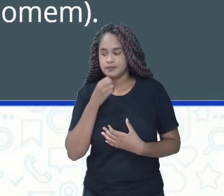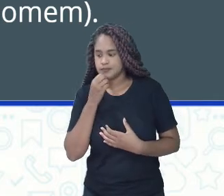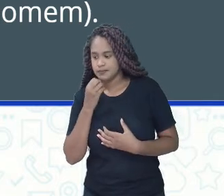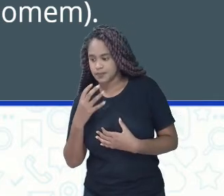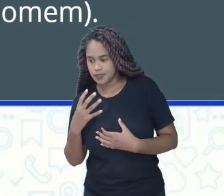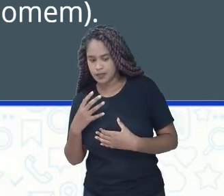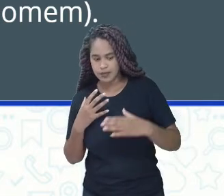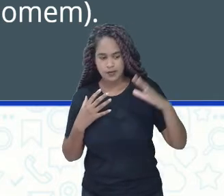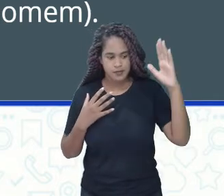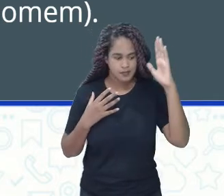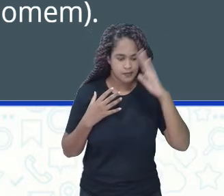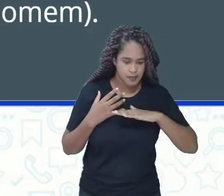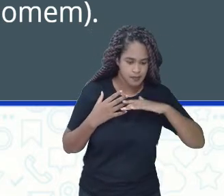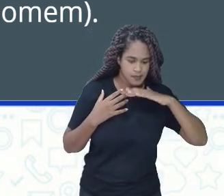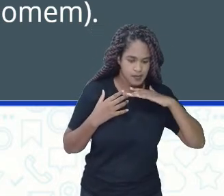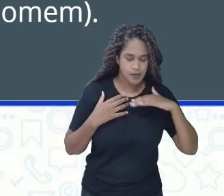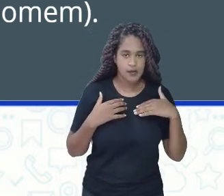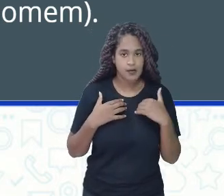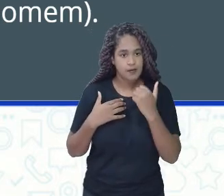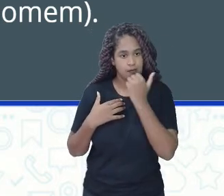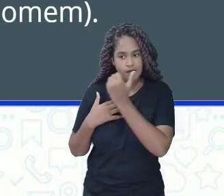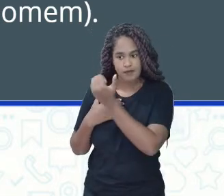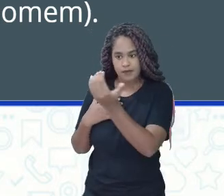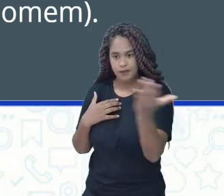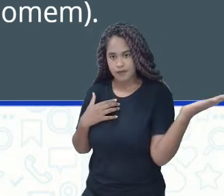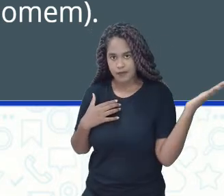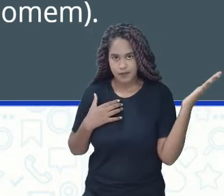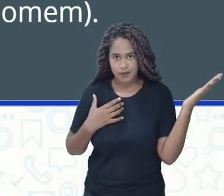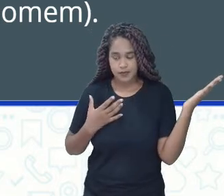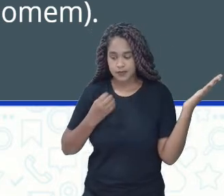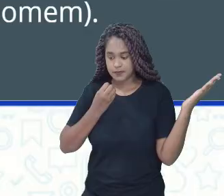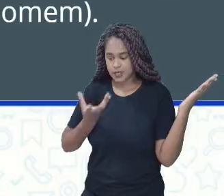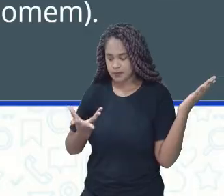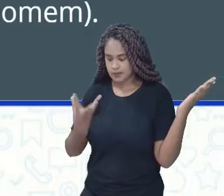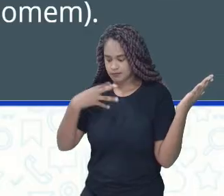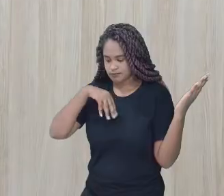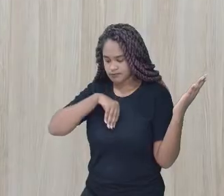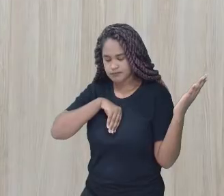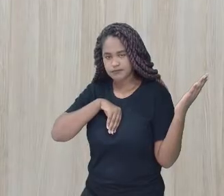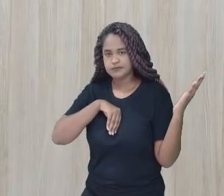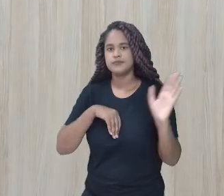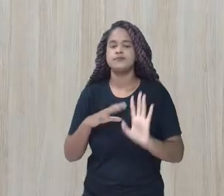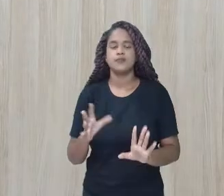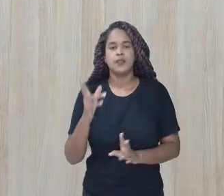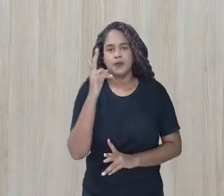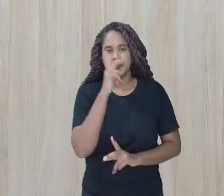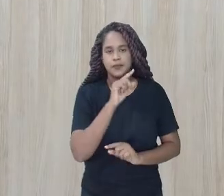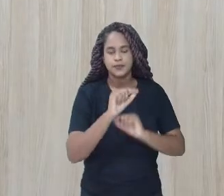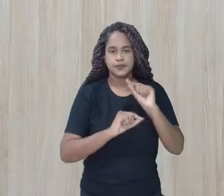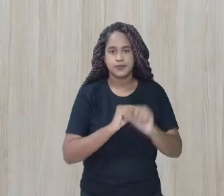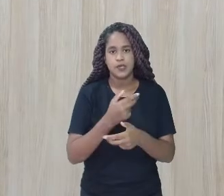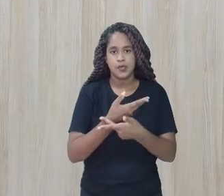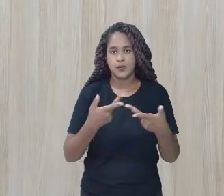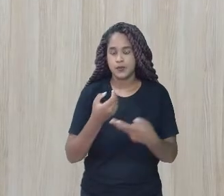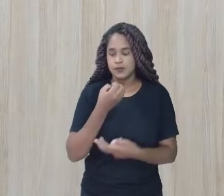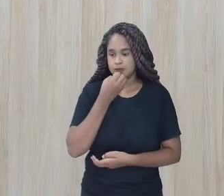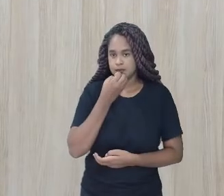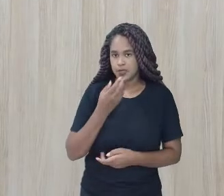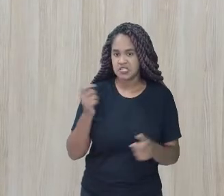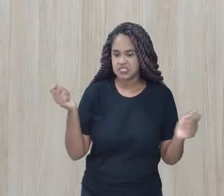bem interior do homem e o mal exterior ao homem, ou seja, é como se o bem pudesse coexistir, assim, dentro de